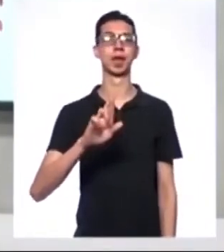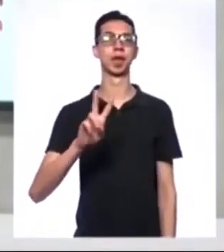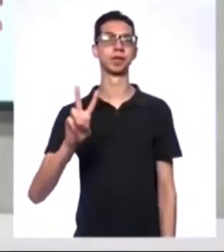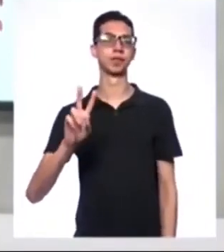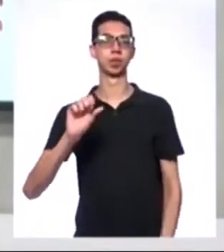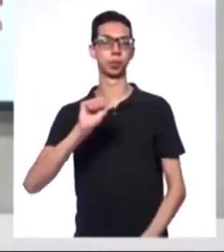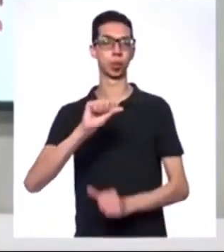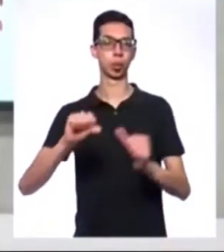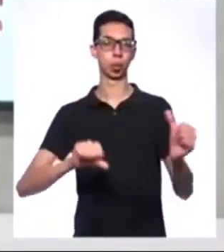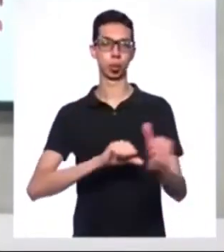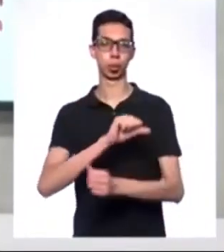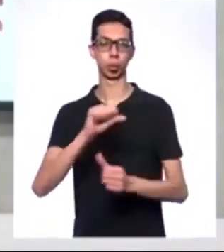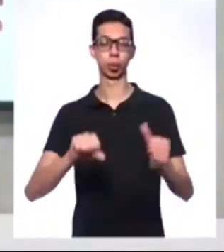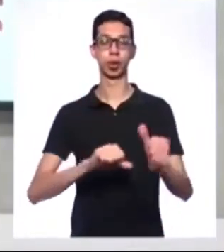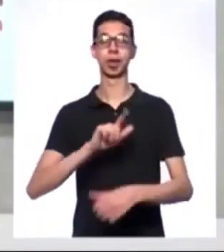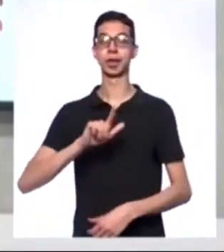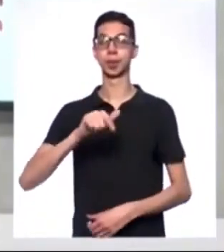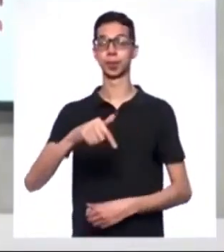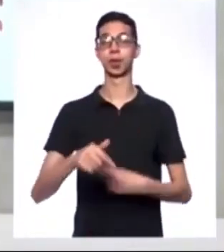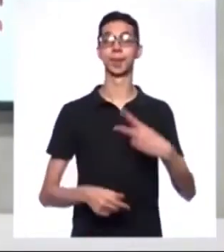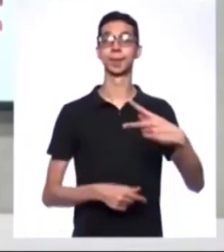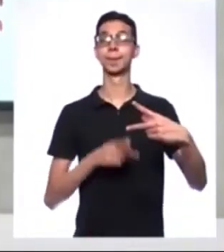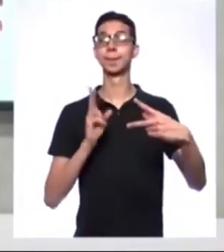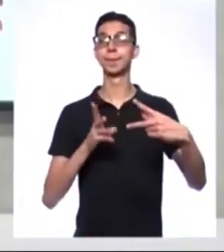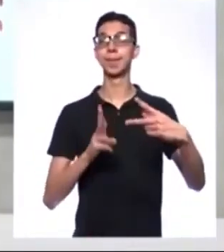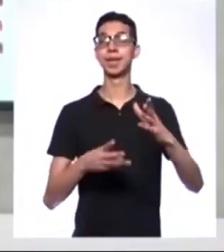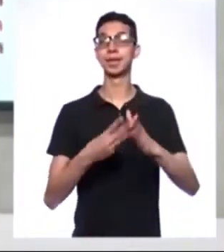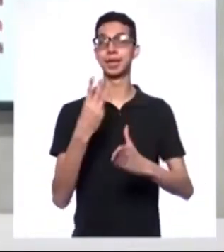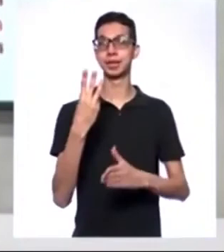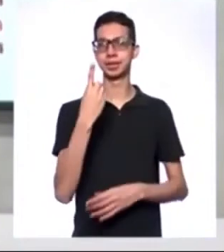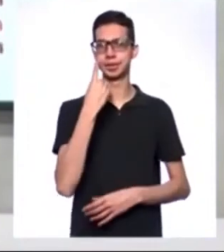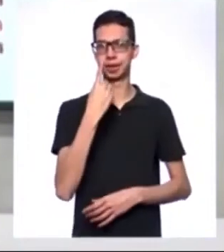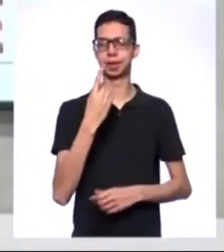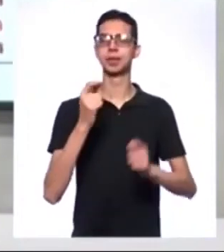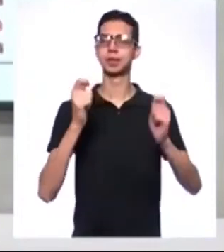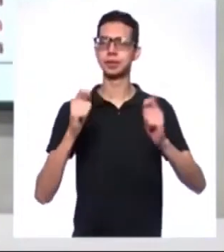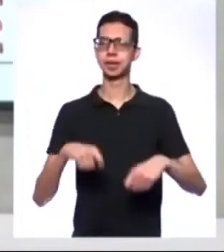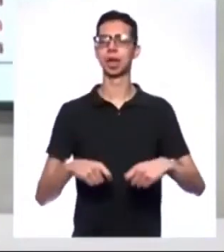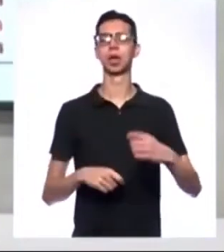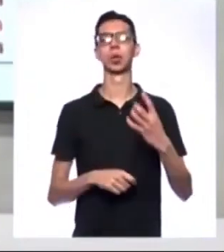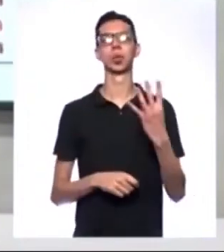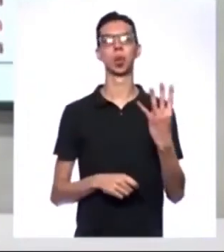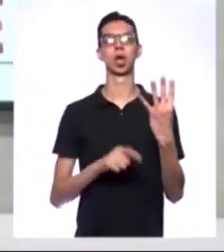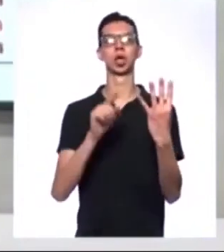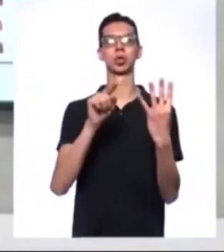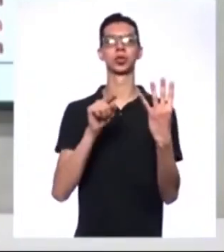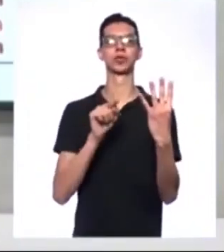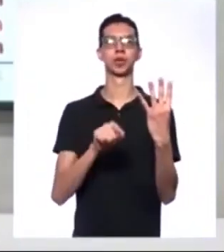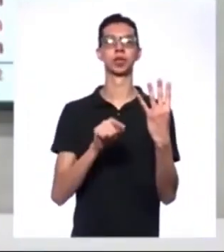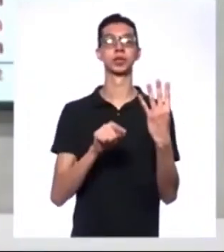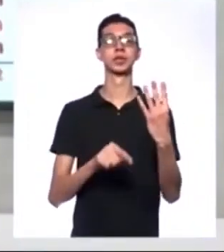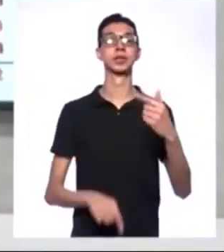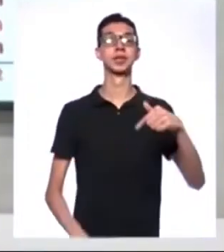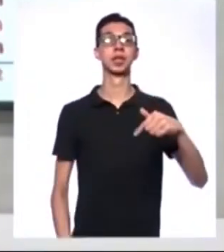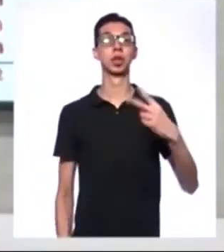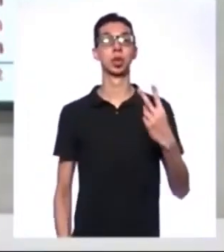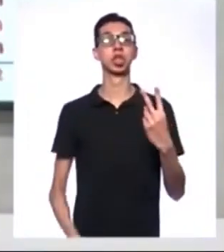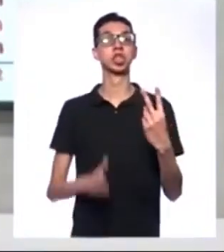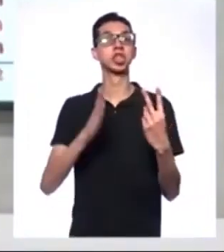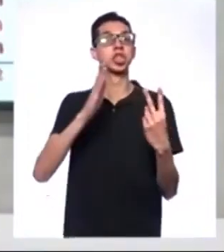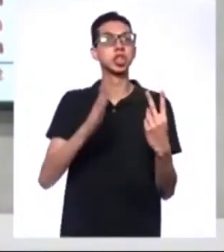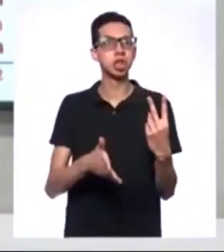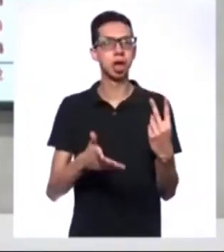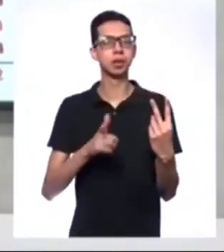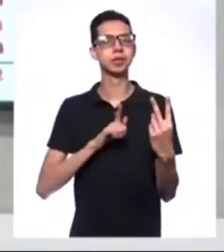depois você vai ter que sair o Pepper que a terceira letra da mais 4 fatorial que deram 72 a gente